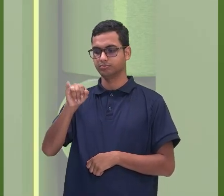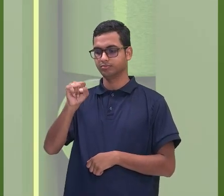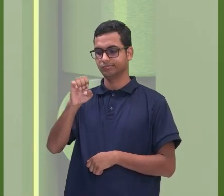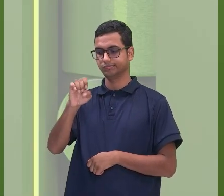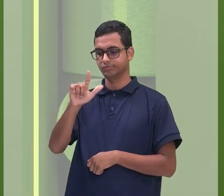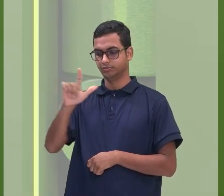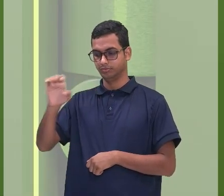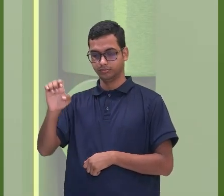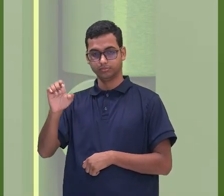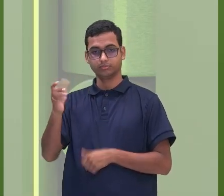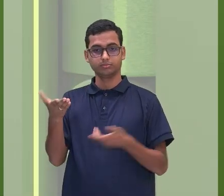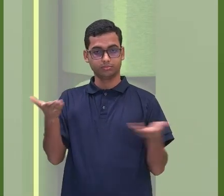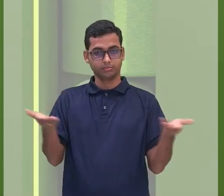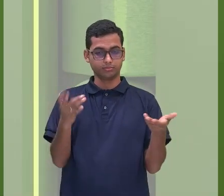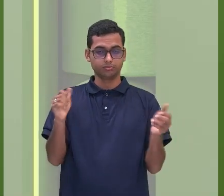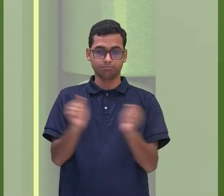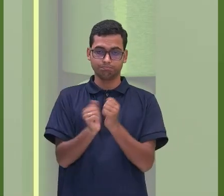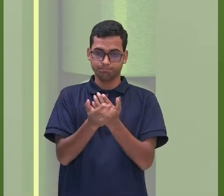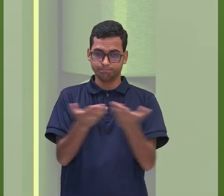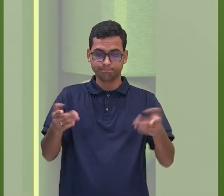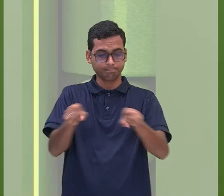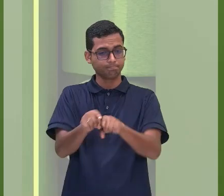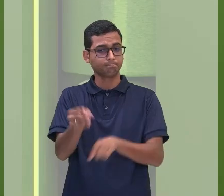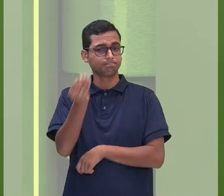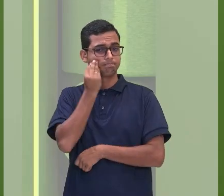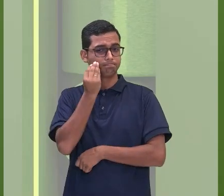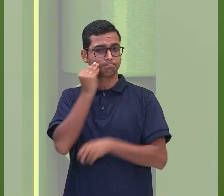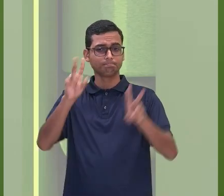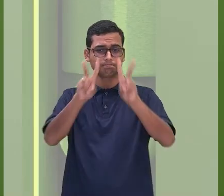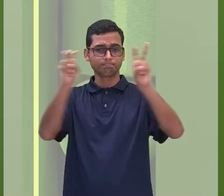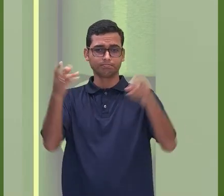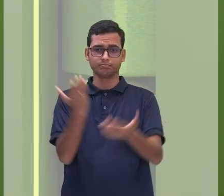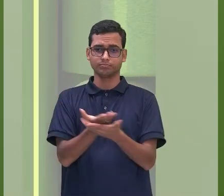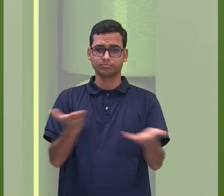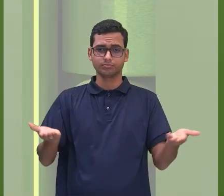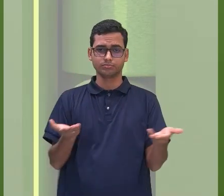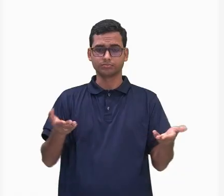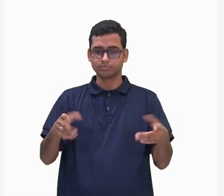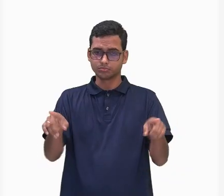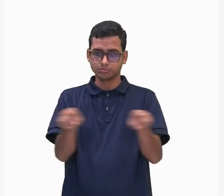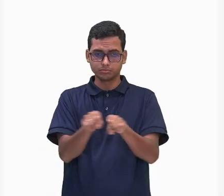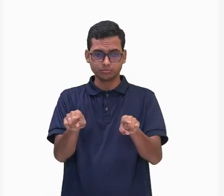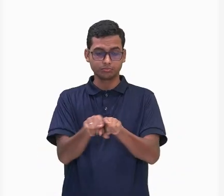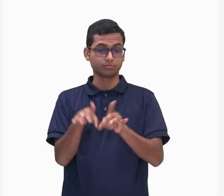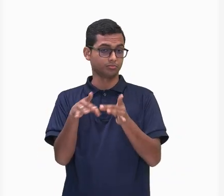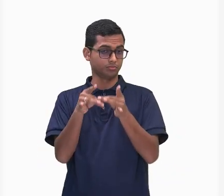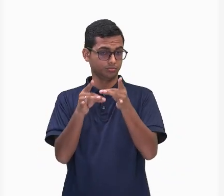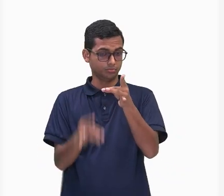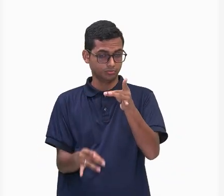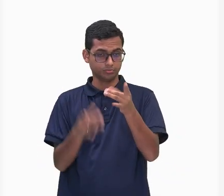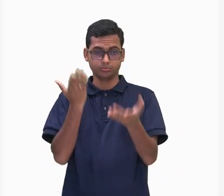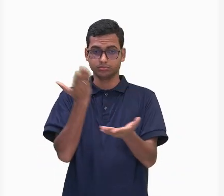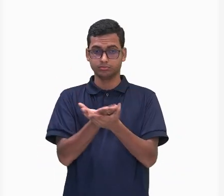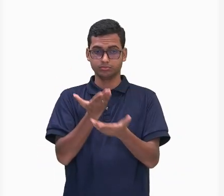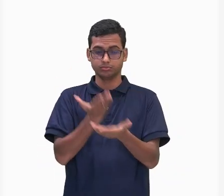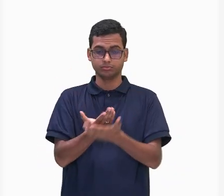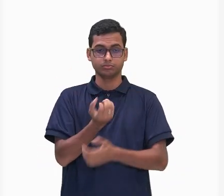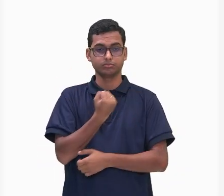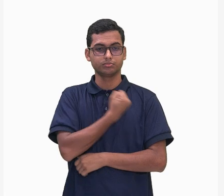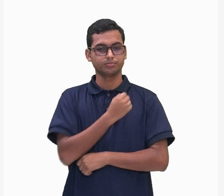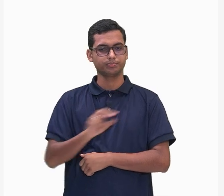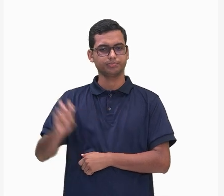com vocês e agora nós vamos observar qual é o objeto de conhecimento e o detalhamento da aula de número